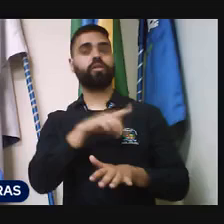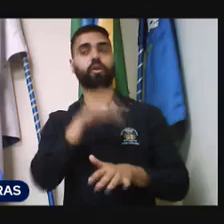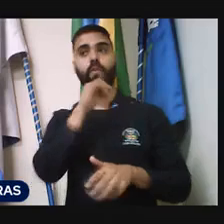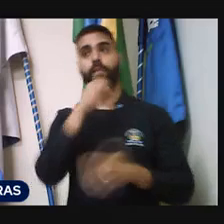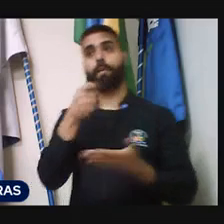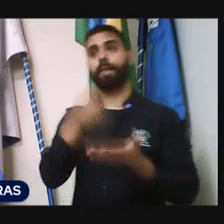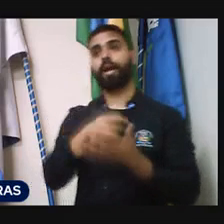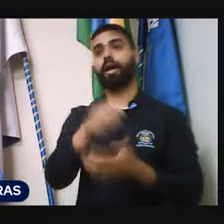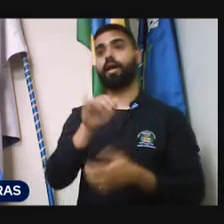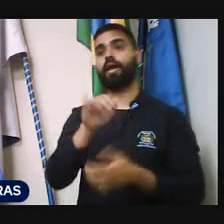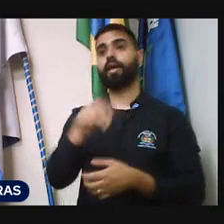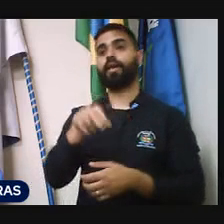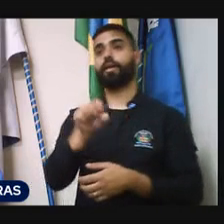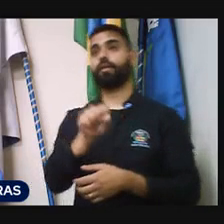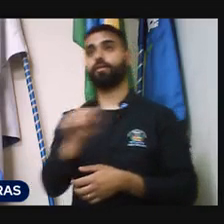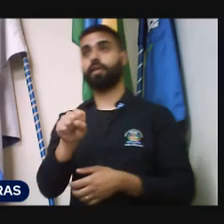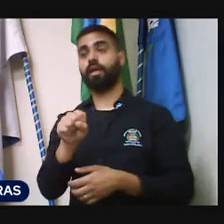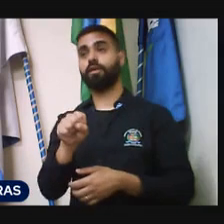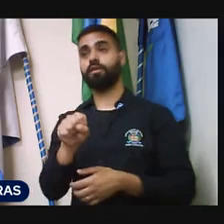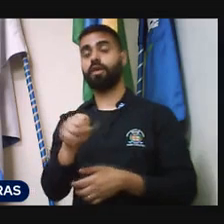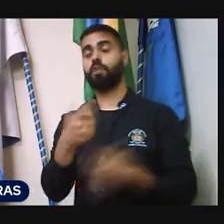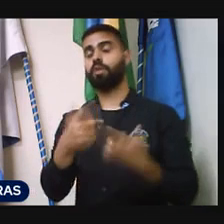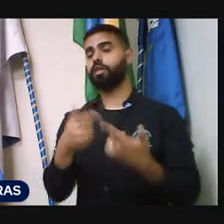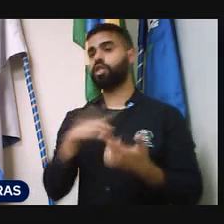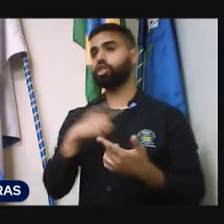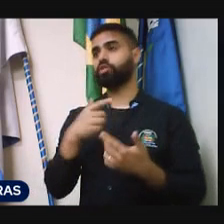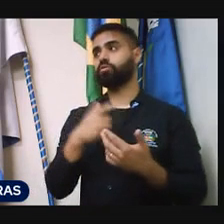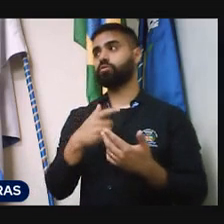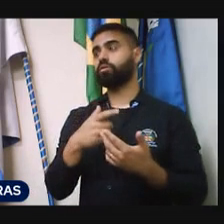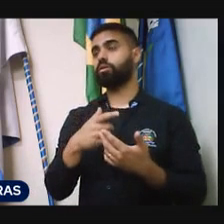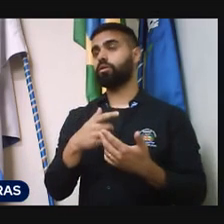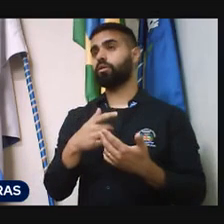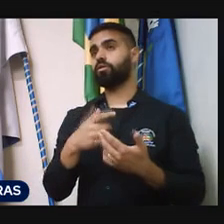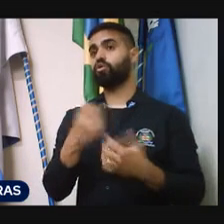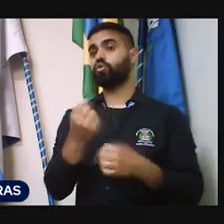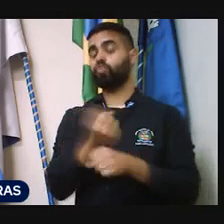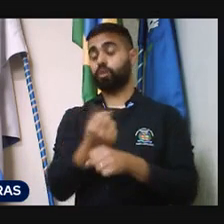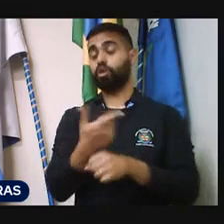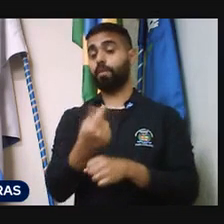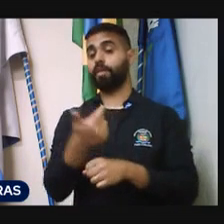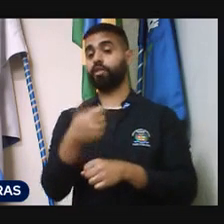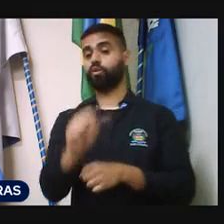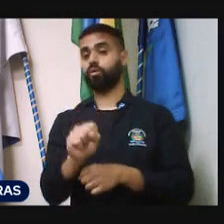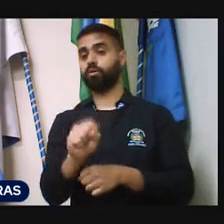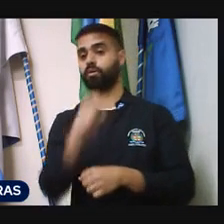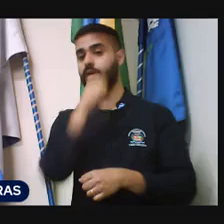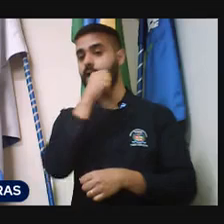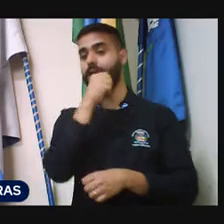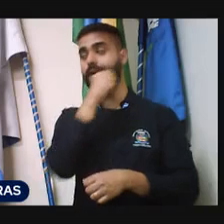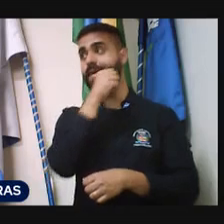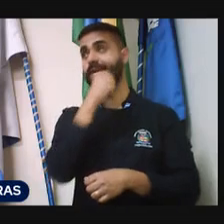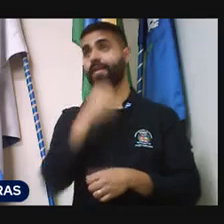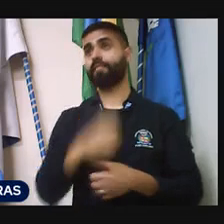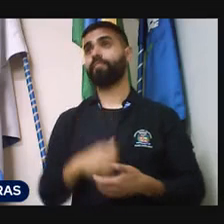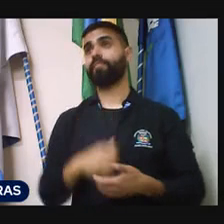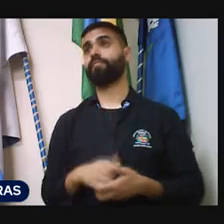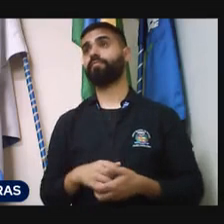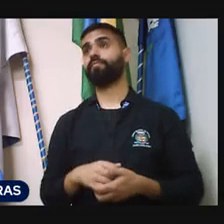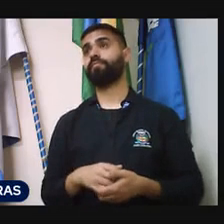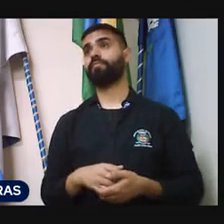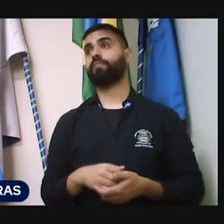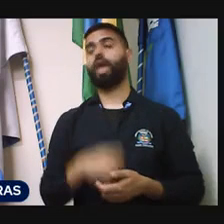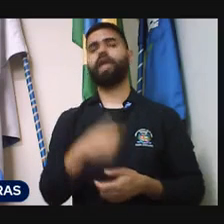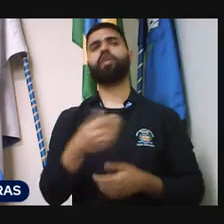INSS para tirar certidão a história às vezes dois meses agora